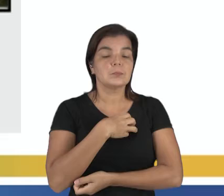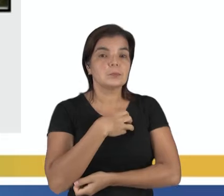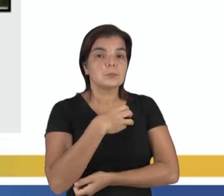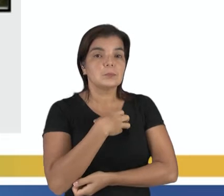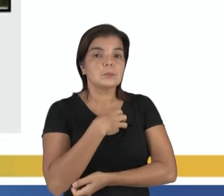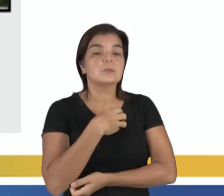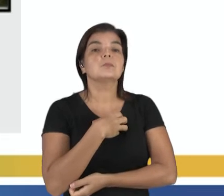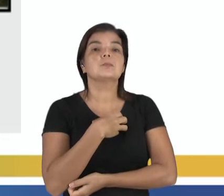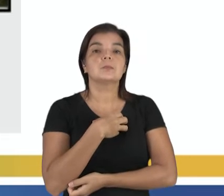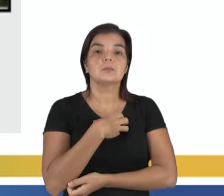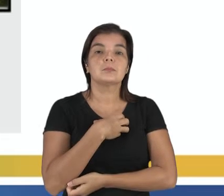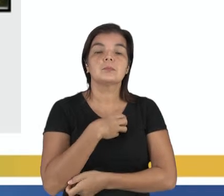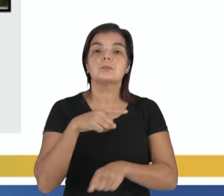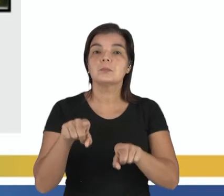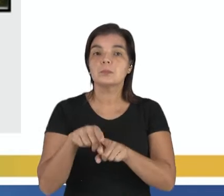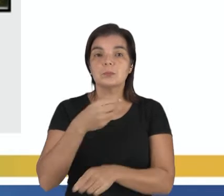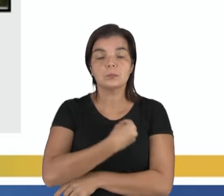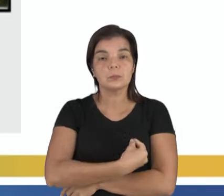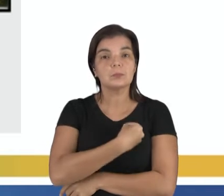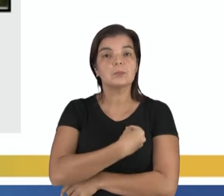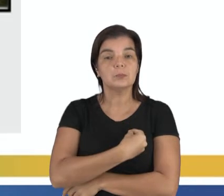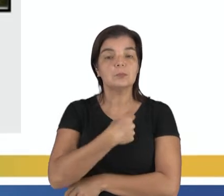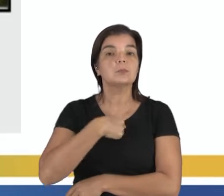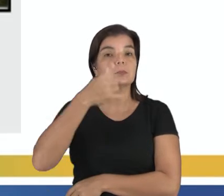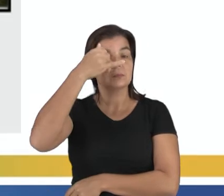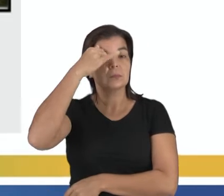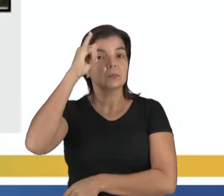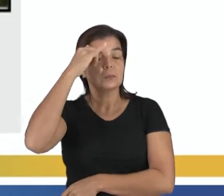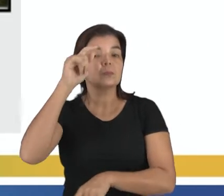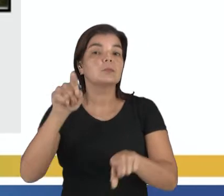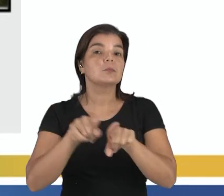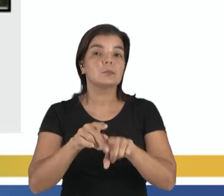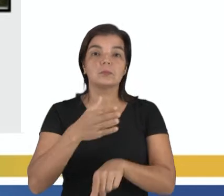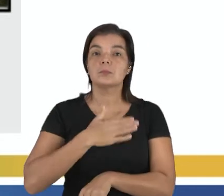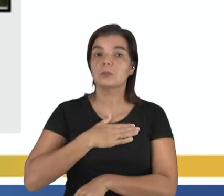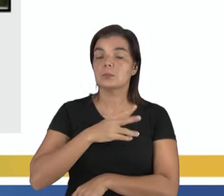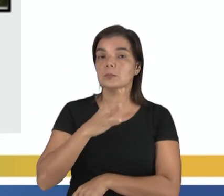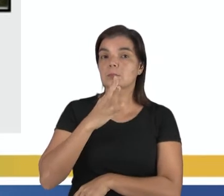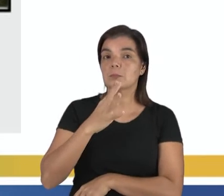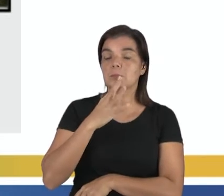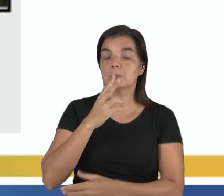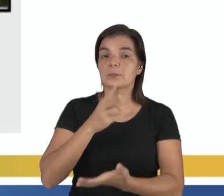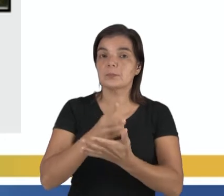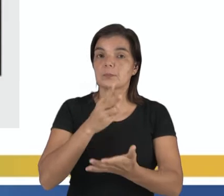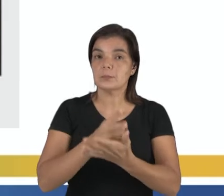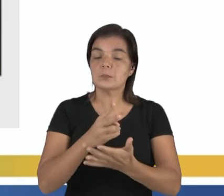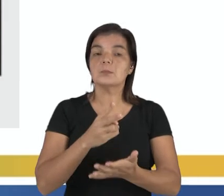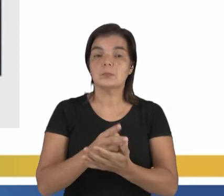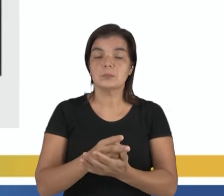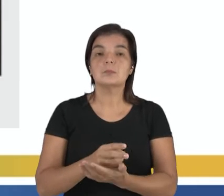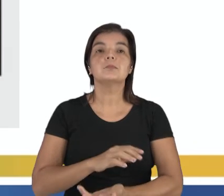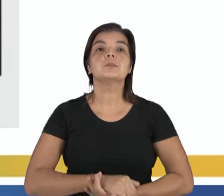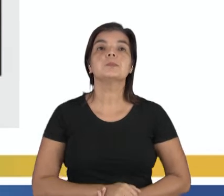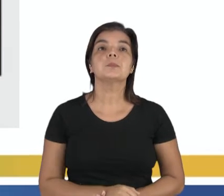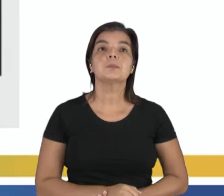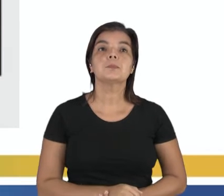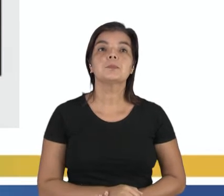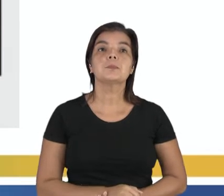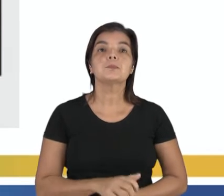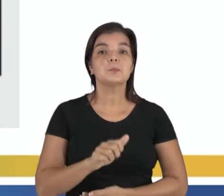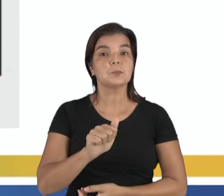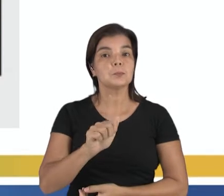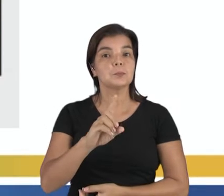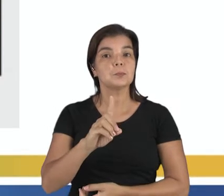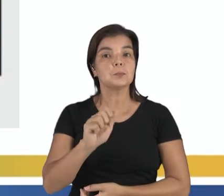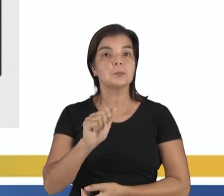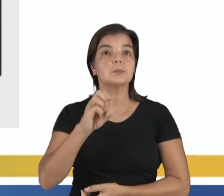sensações, do vivido, eu vou criando, então, aí o meu conhecimento sempre de uma forma bem racional, tá? E o Adam